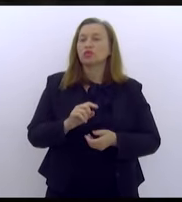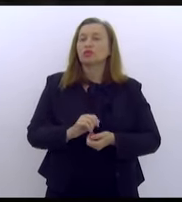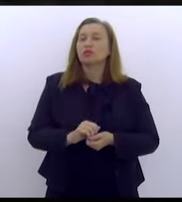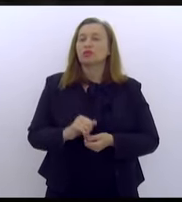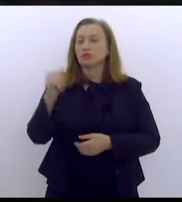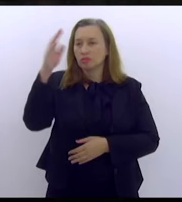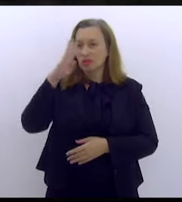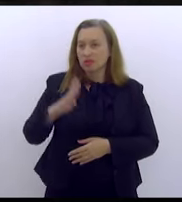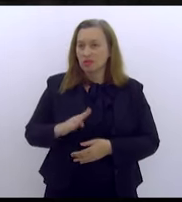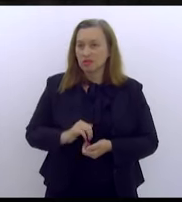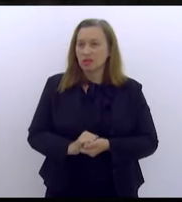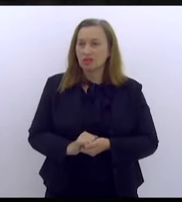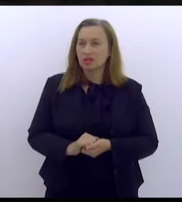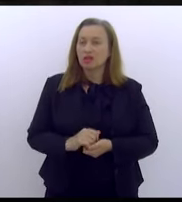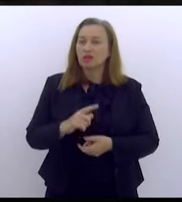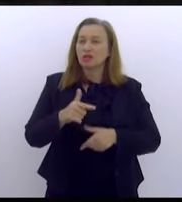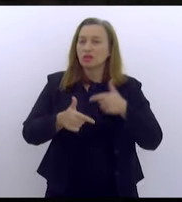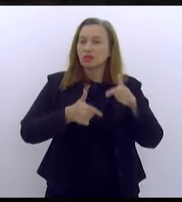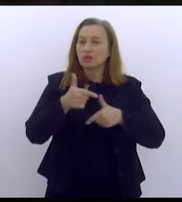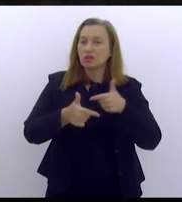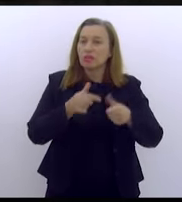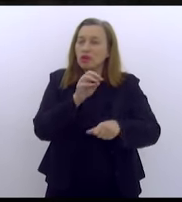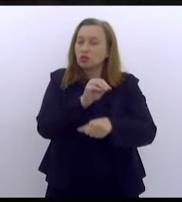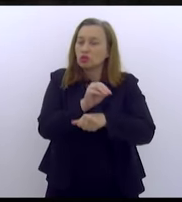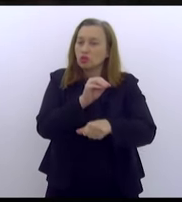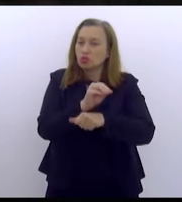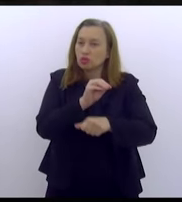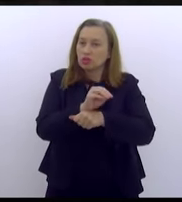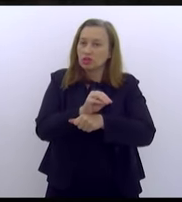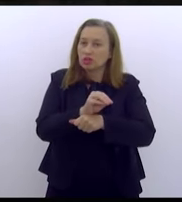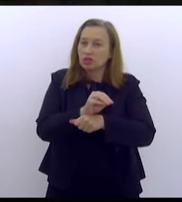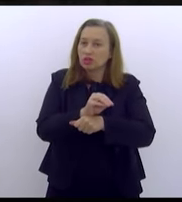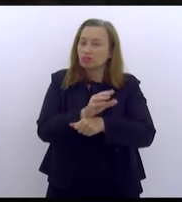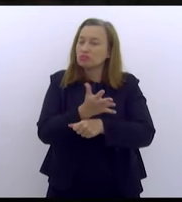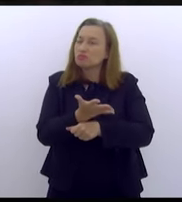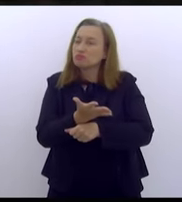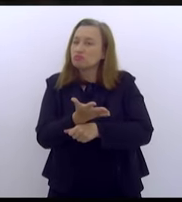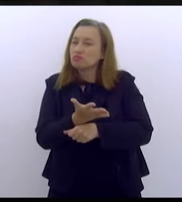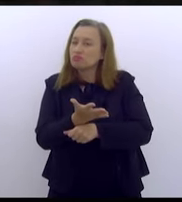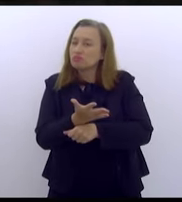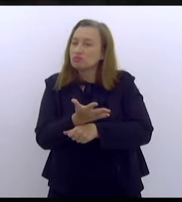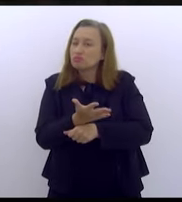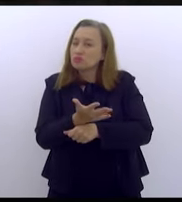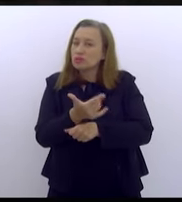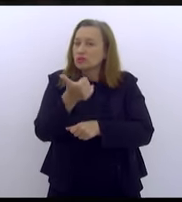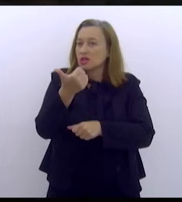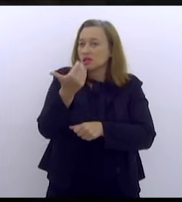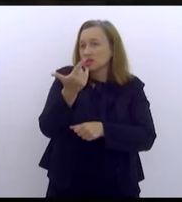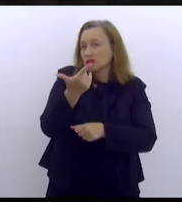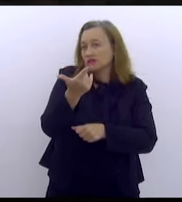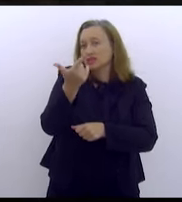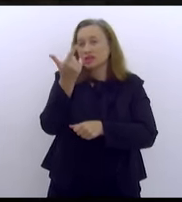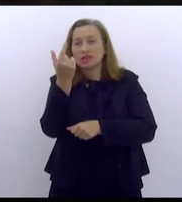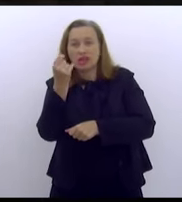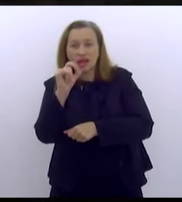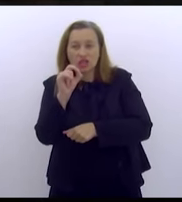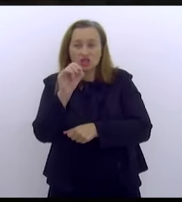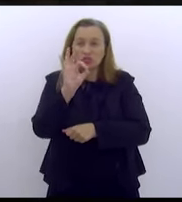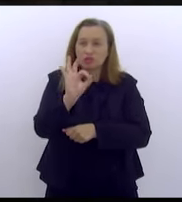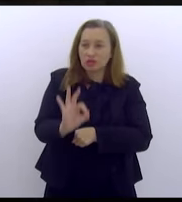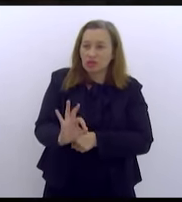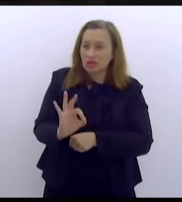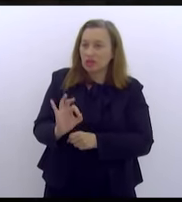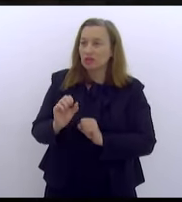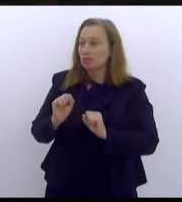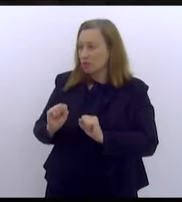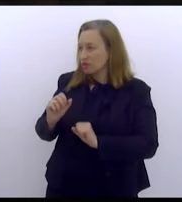tem, com o trabalho do cuidado, cerca de 10%. Vossa Excelência, me concede um